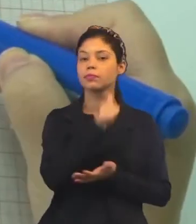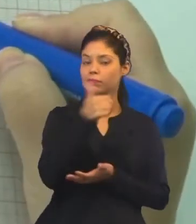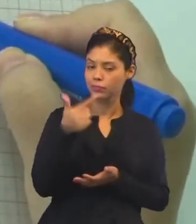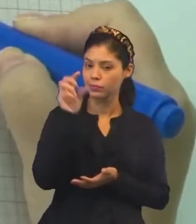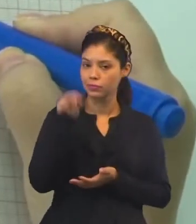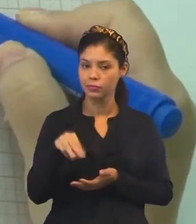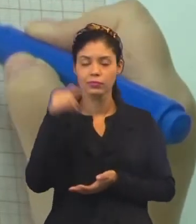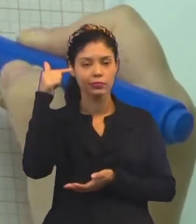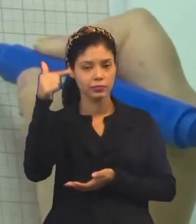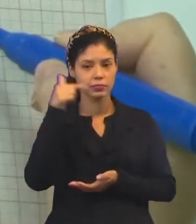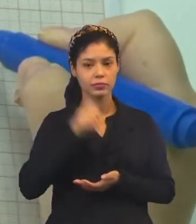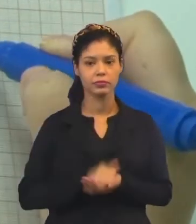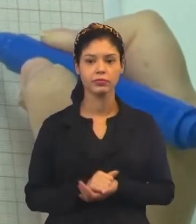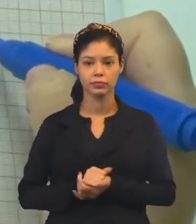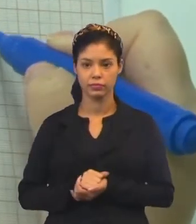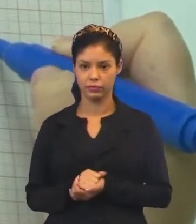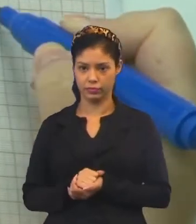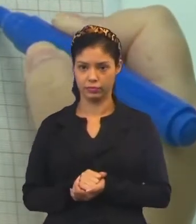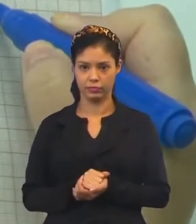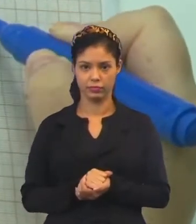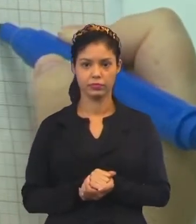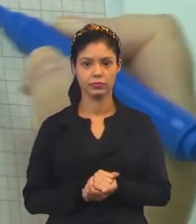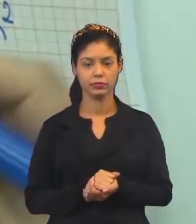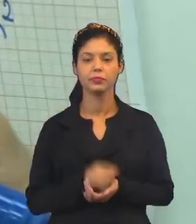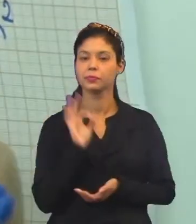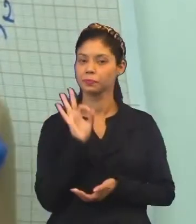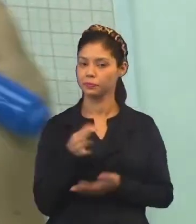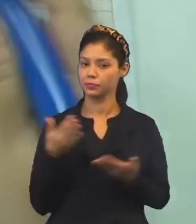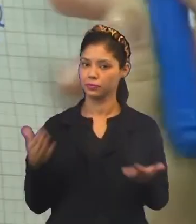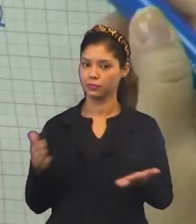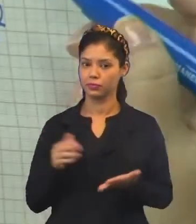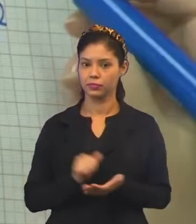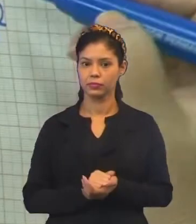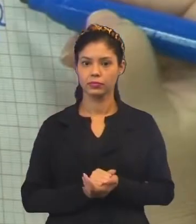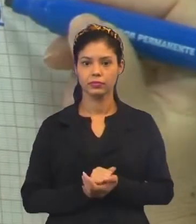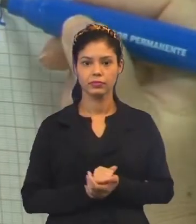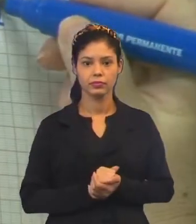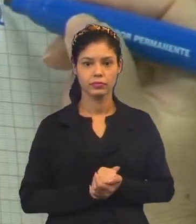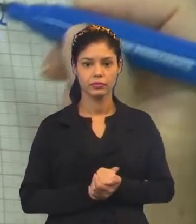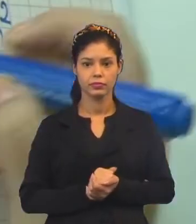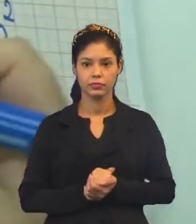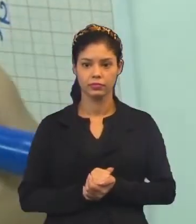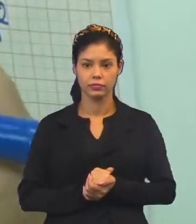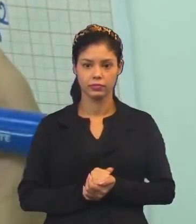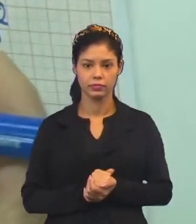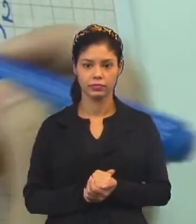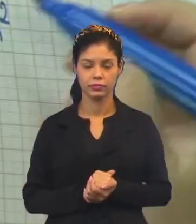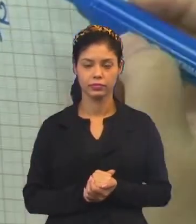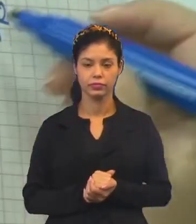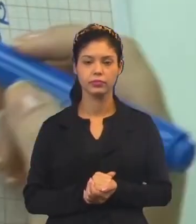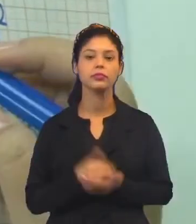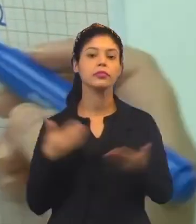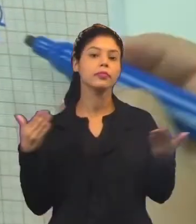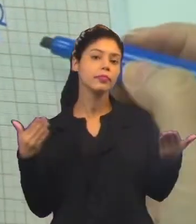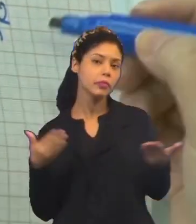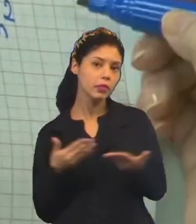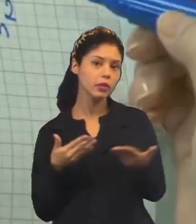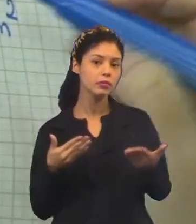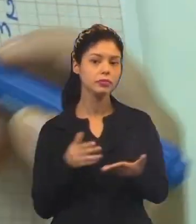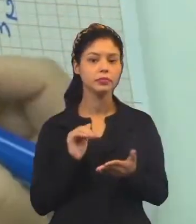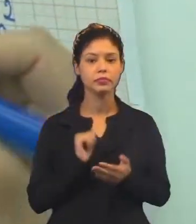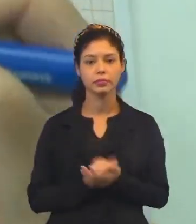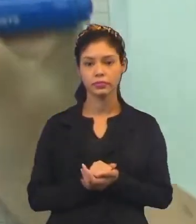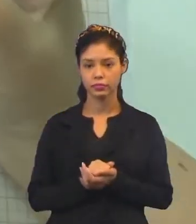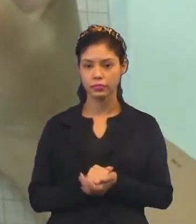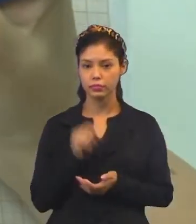tenho 12 metros quadrados, 12 metros no perímetro, né? E